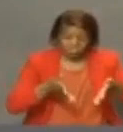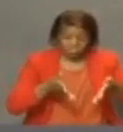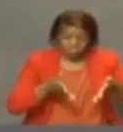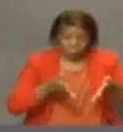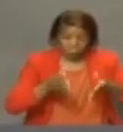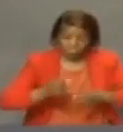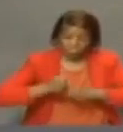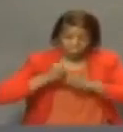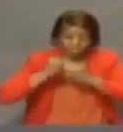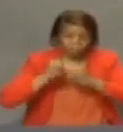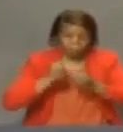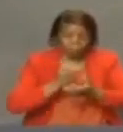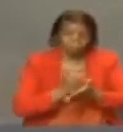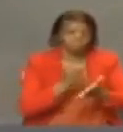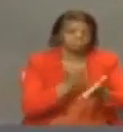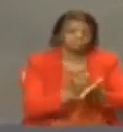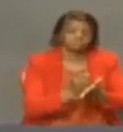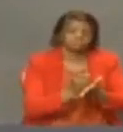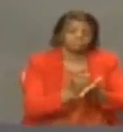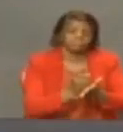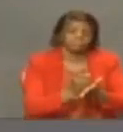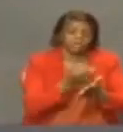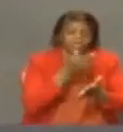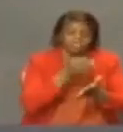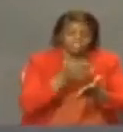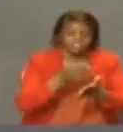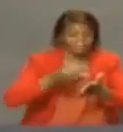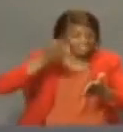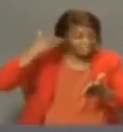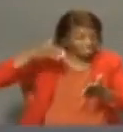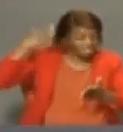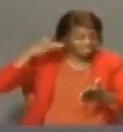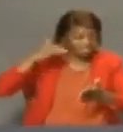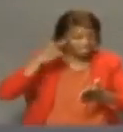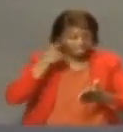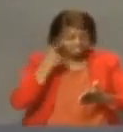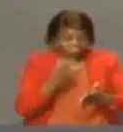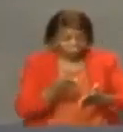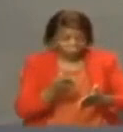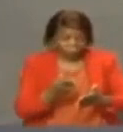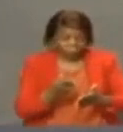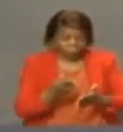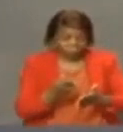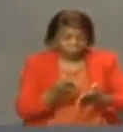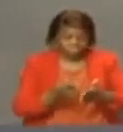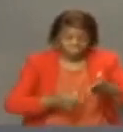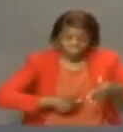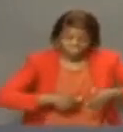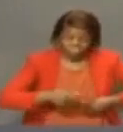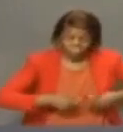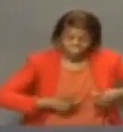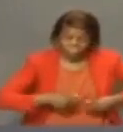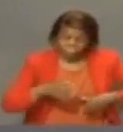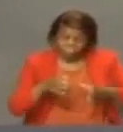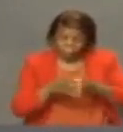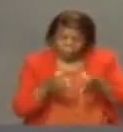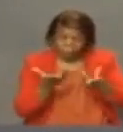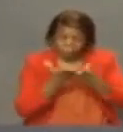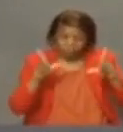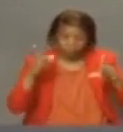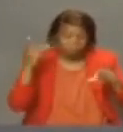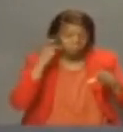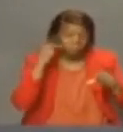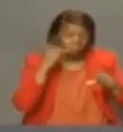que foram jovens que libertaram o país do jogo colonial é porque são jovens os